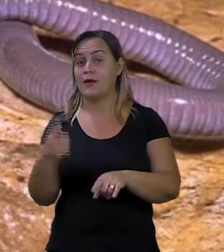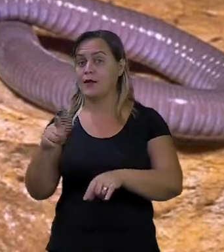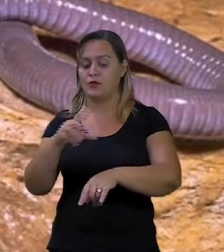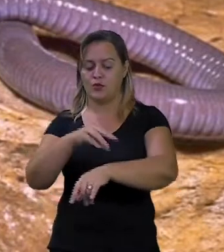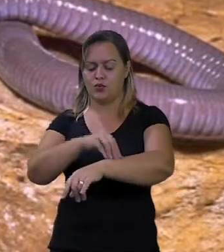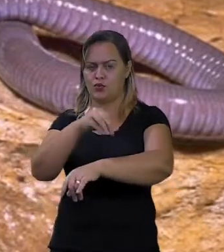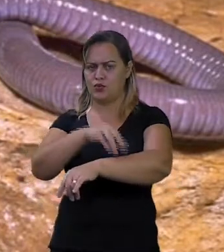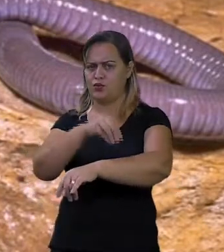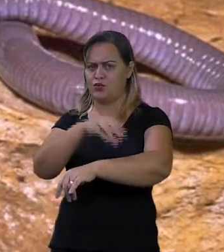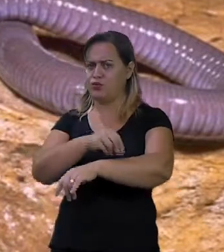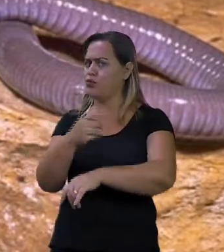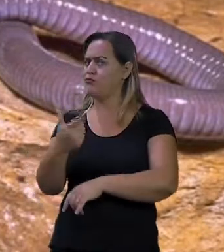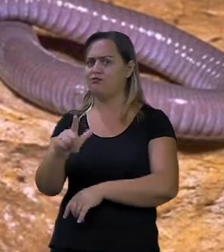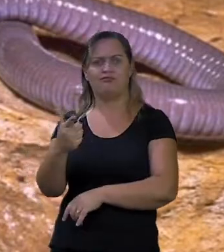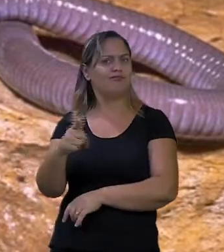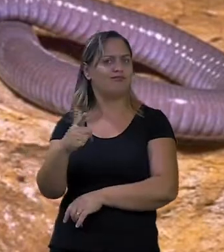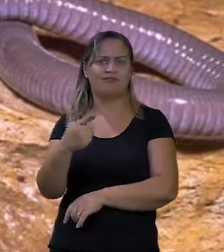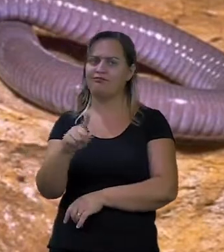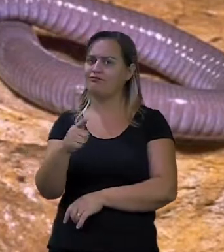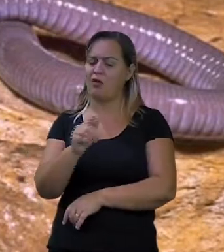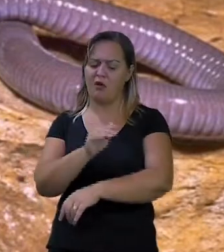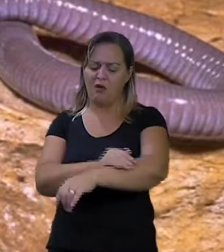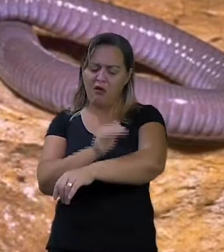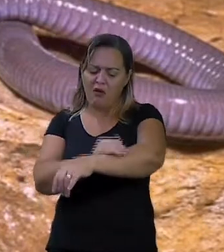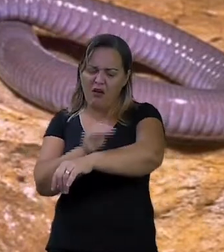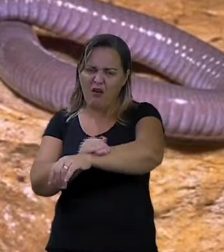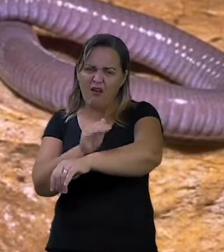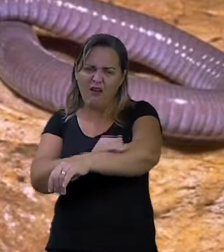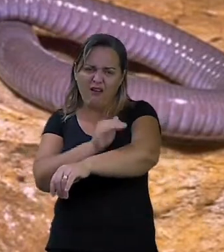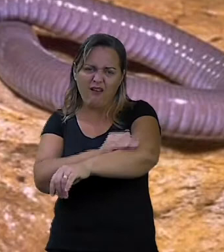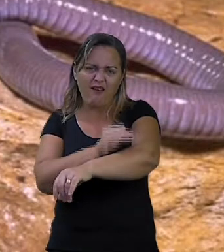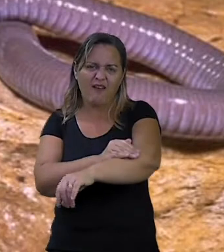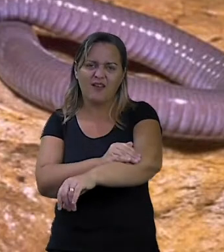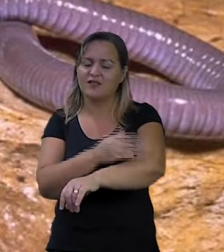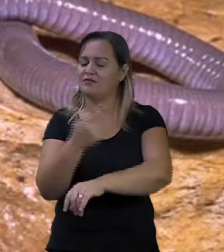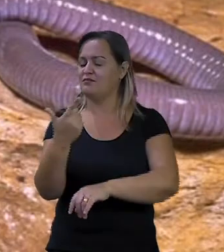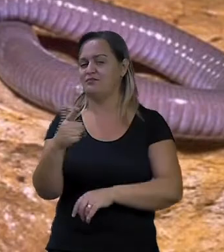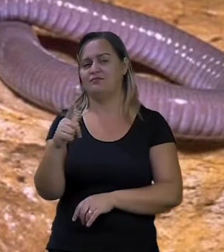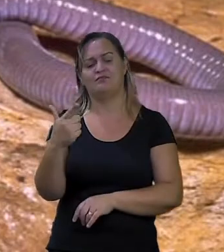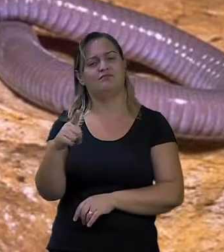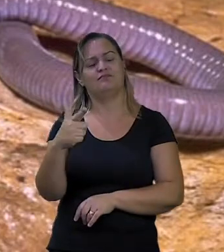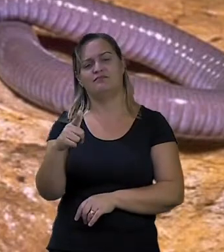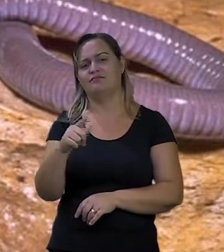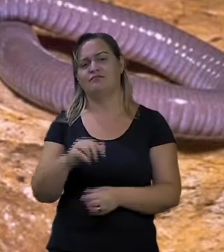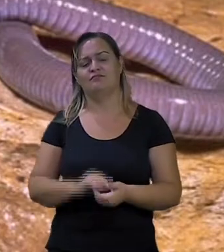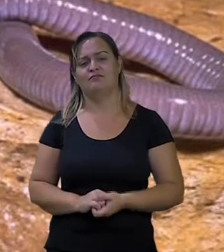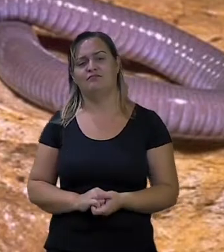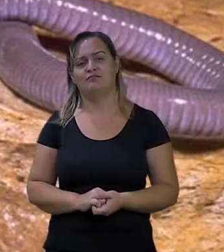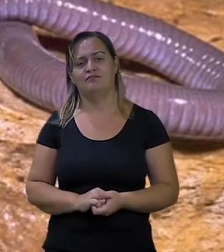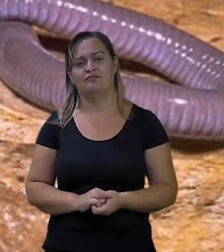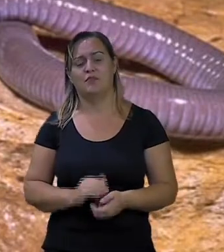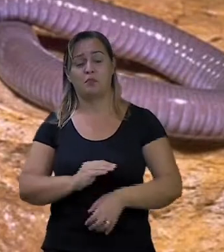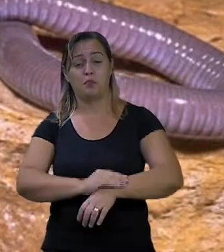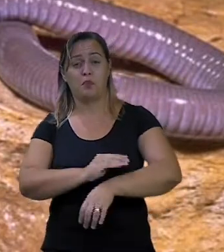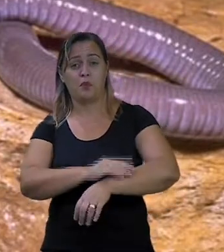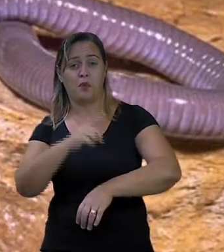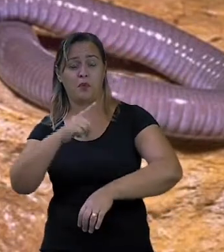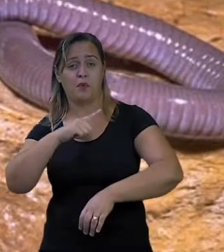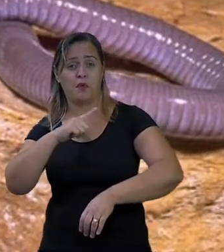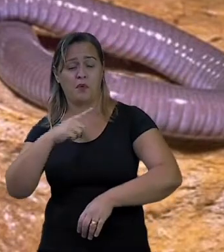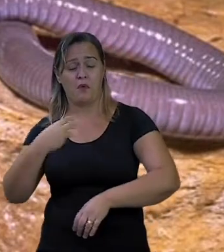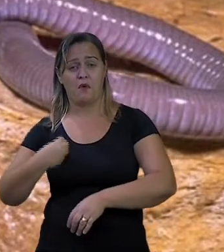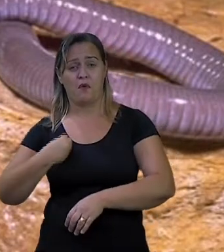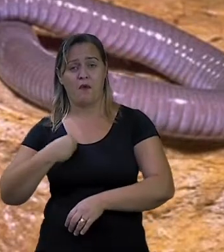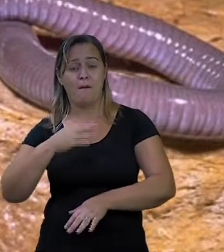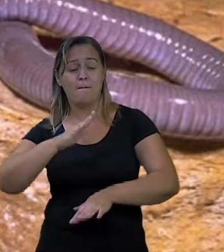escamas também. Os anfíbios existem há mais de 350 milhões de anos. Nossa, como